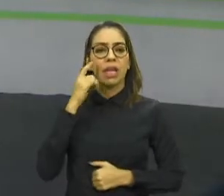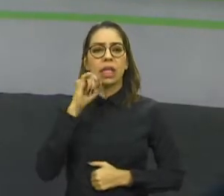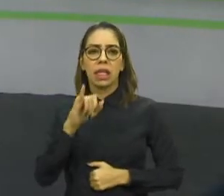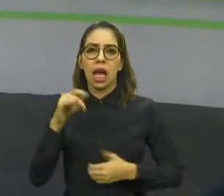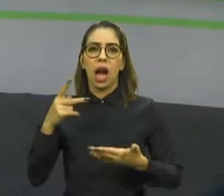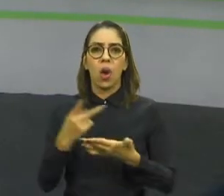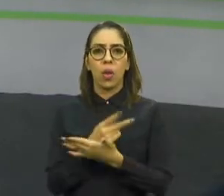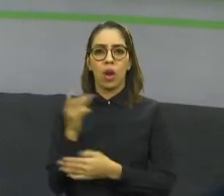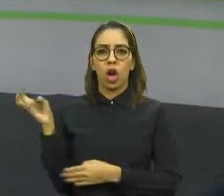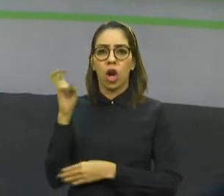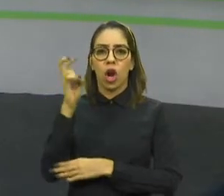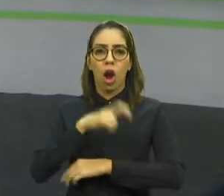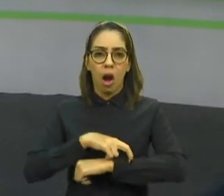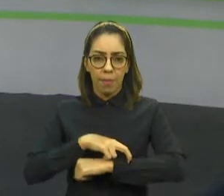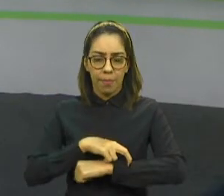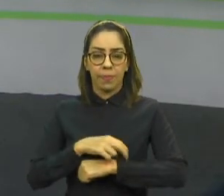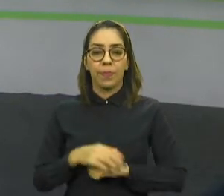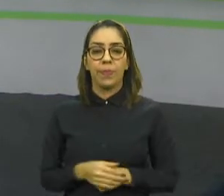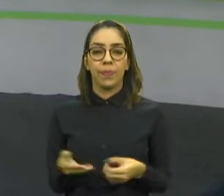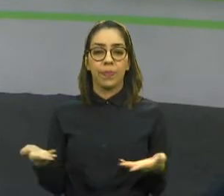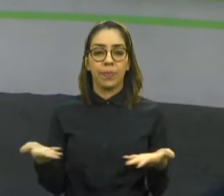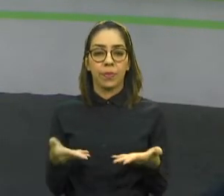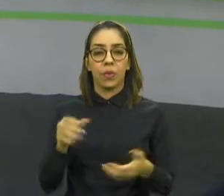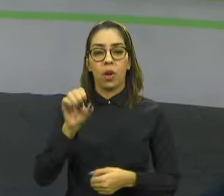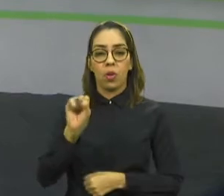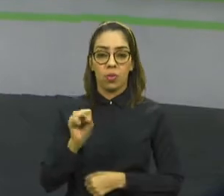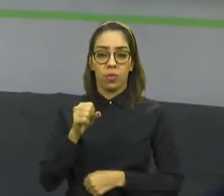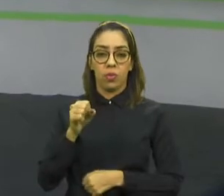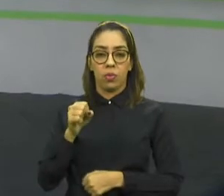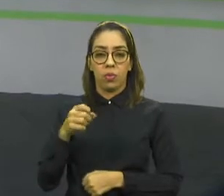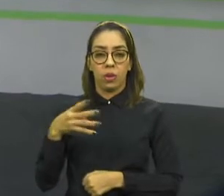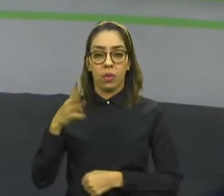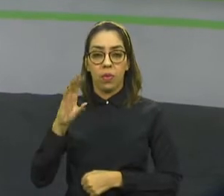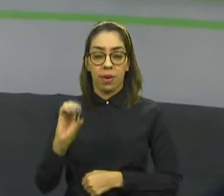cobras. Agora são 8 horas 40 minutos. A gente volta já.